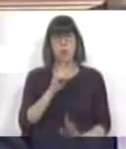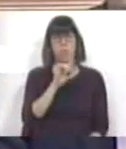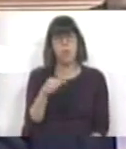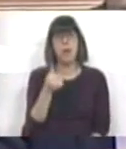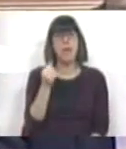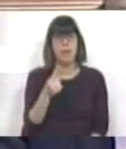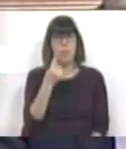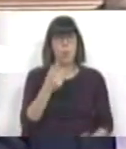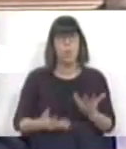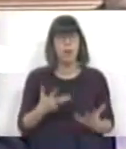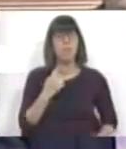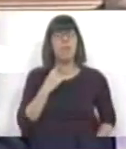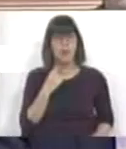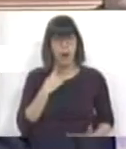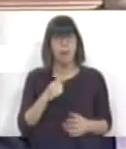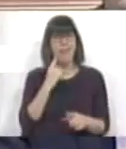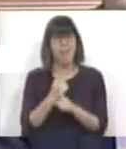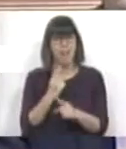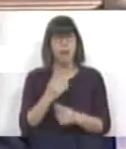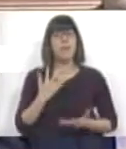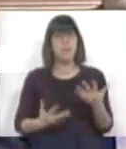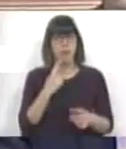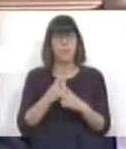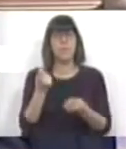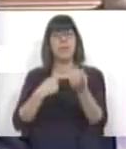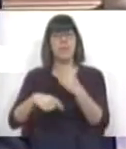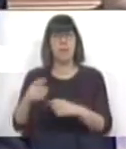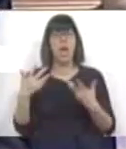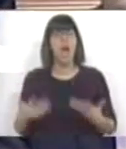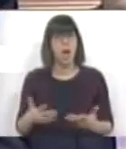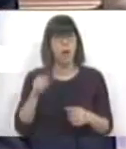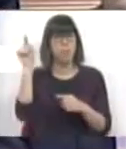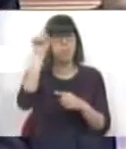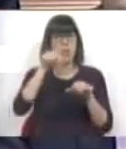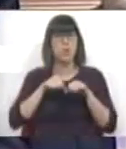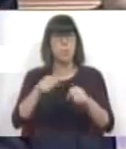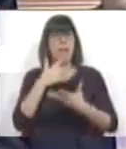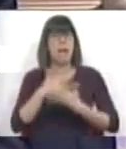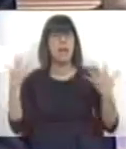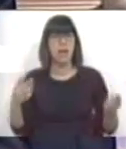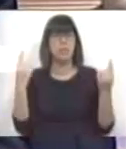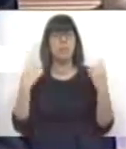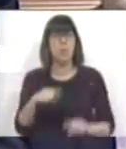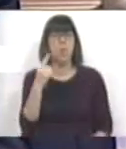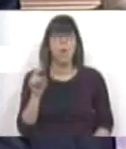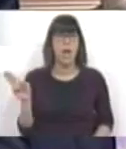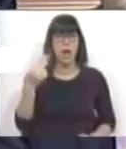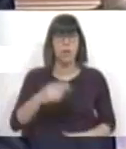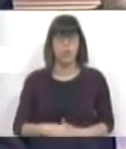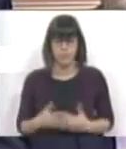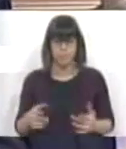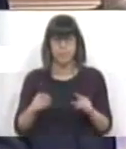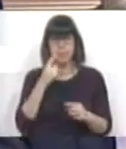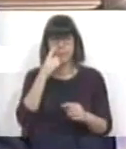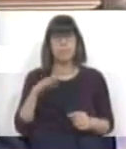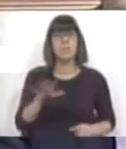de 1,5 € por quilo de carne, esse mesmo quilo é vendido atualmente nos grandes hipermercados apenas a 1 €.